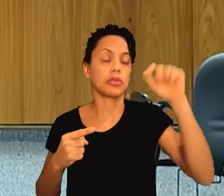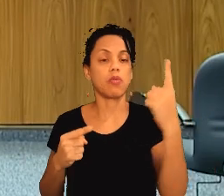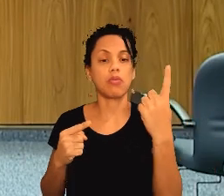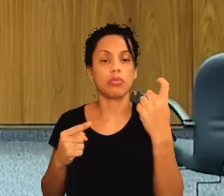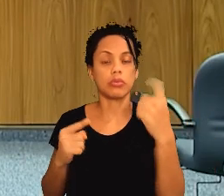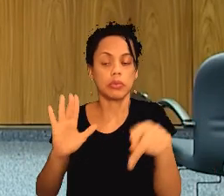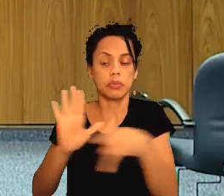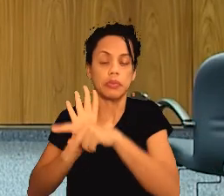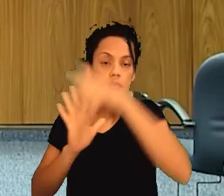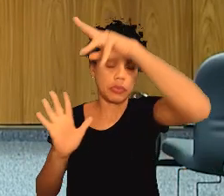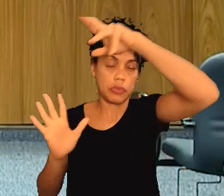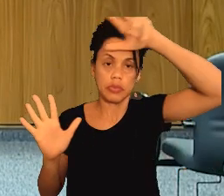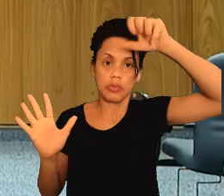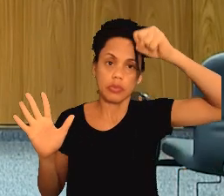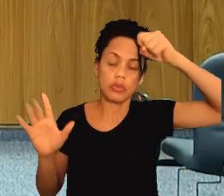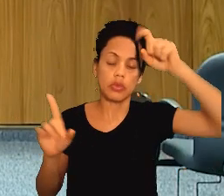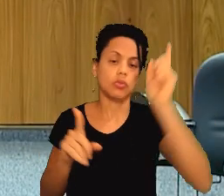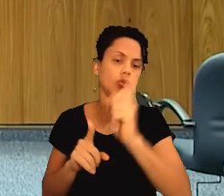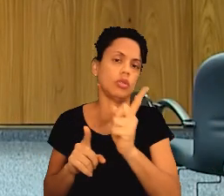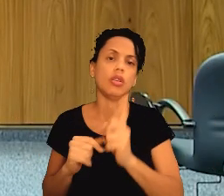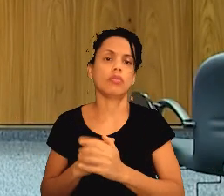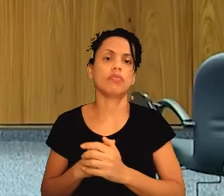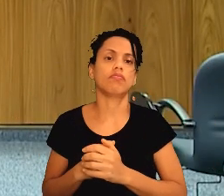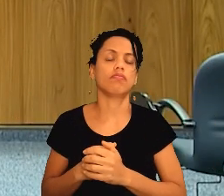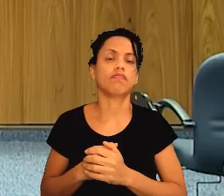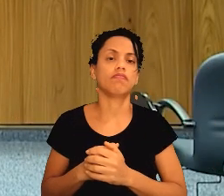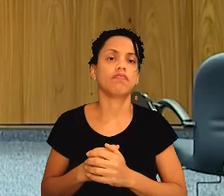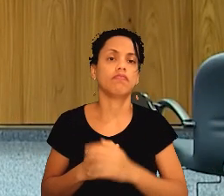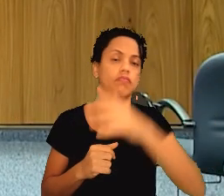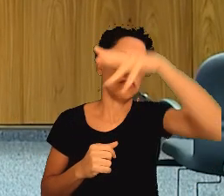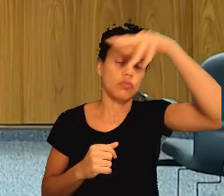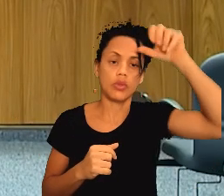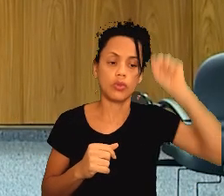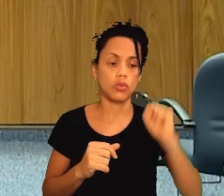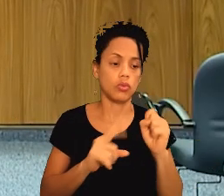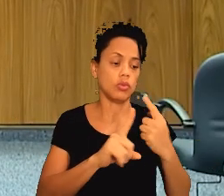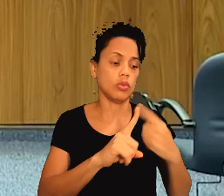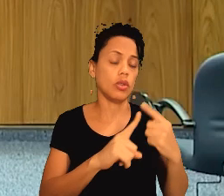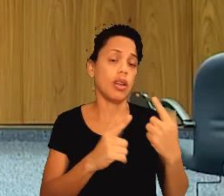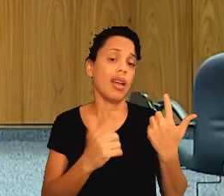Mato Grosso do Sul, mas lá eu creio que é um dos lugares em que ela trouxe